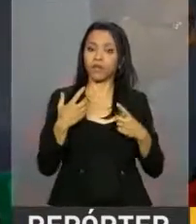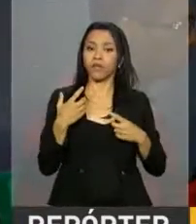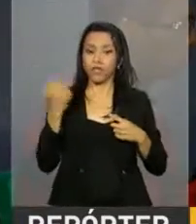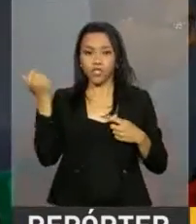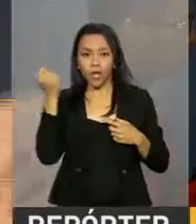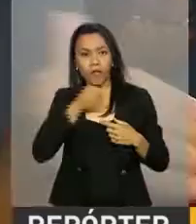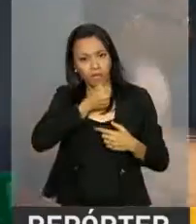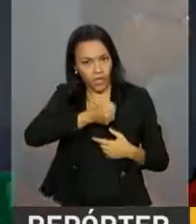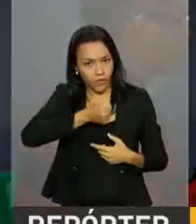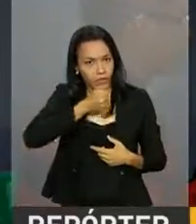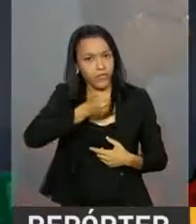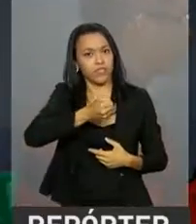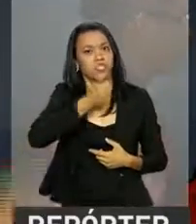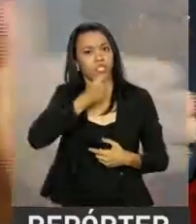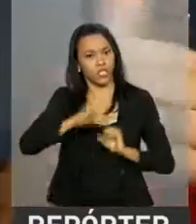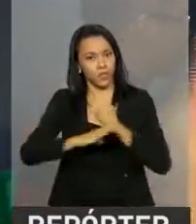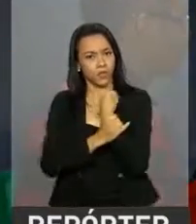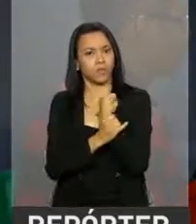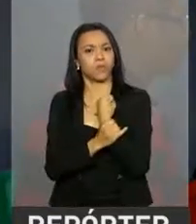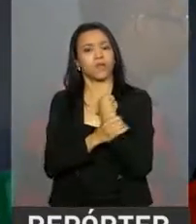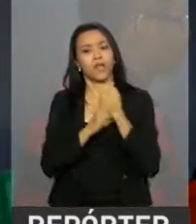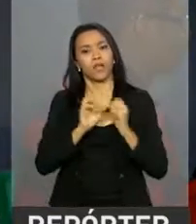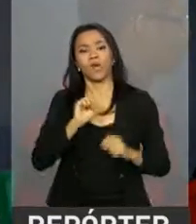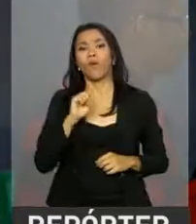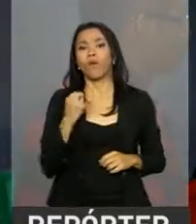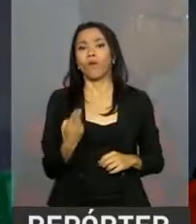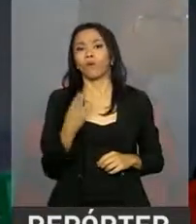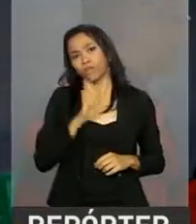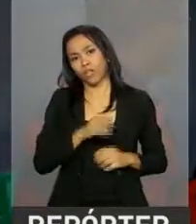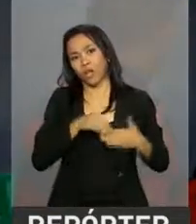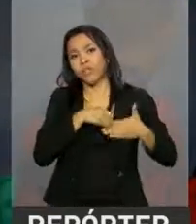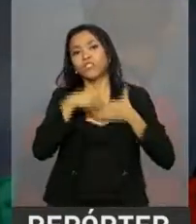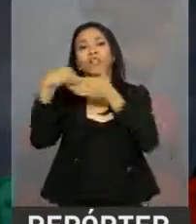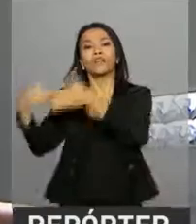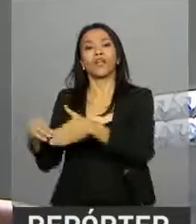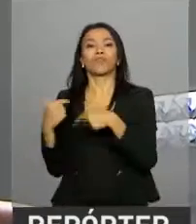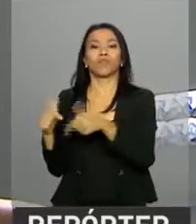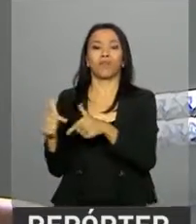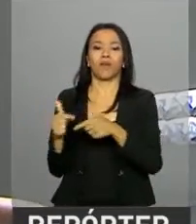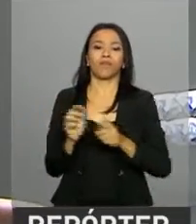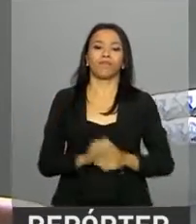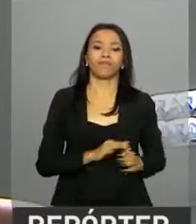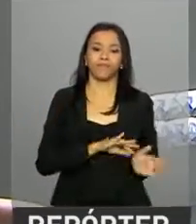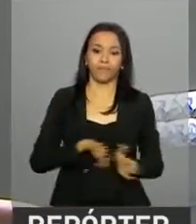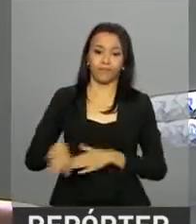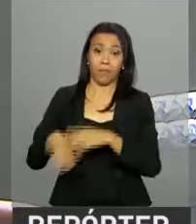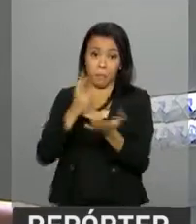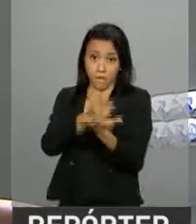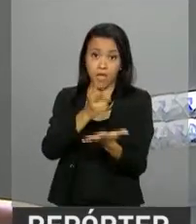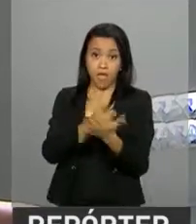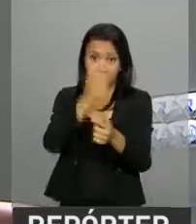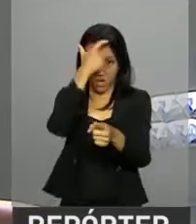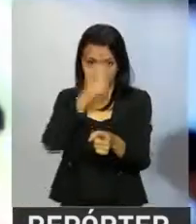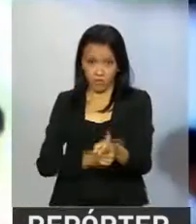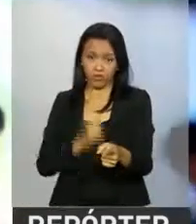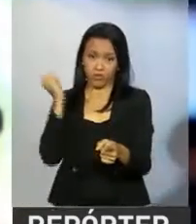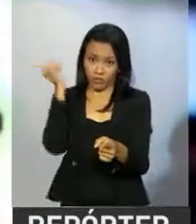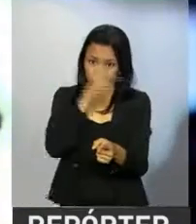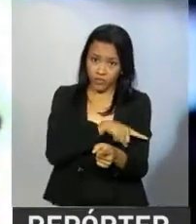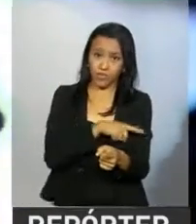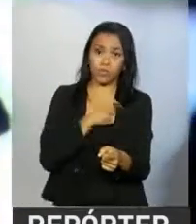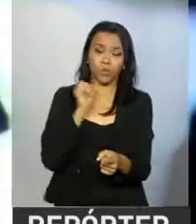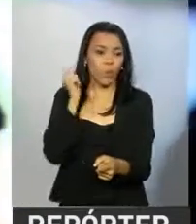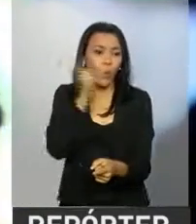a entrevista já garantida ou feita e direcionada para o mercado de trabalho. E mesmo com a dificuldade em encontrar uma